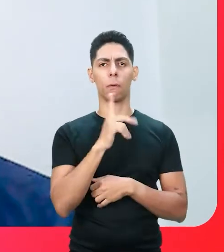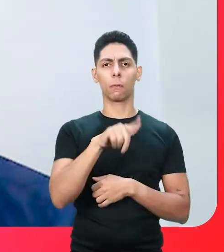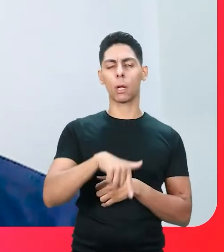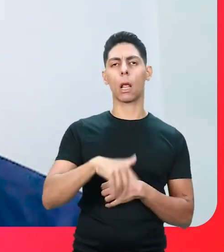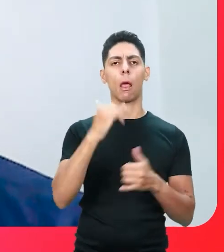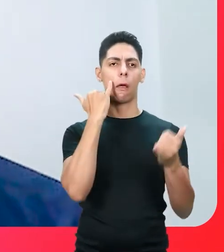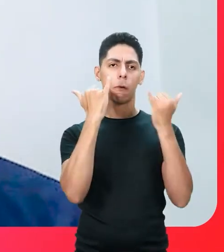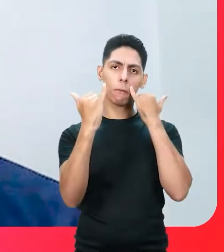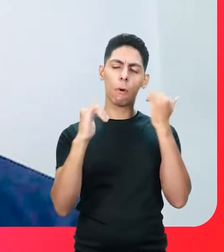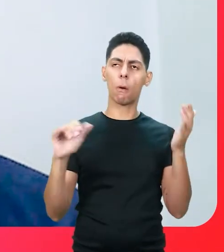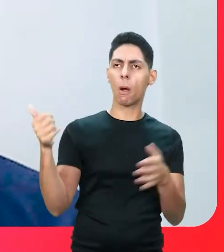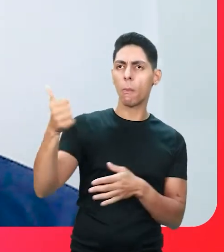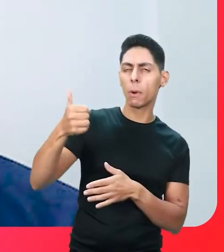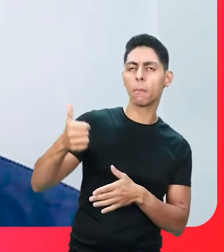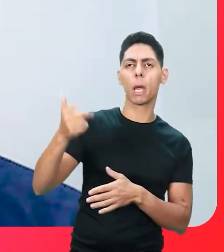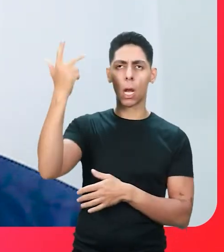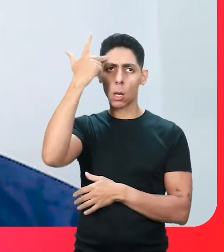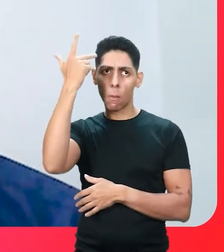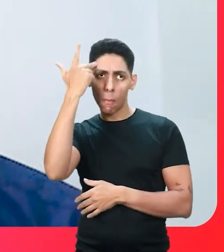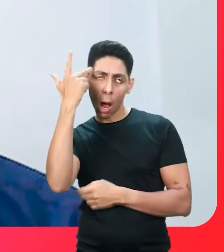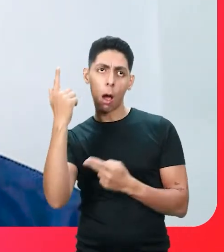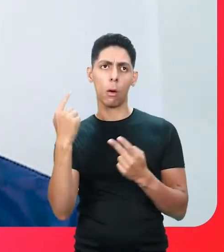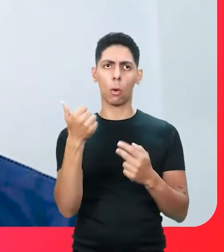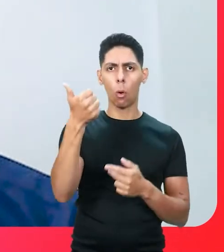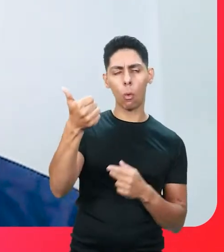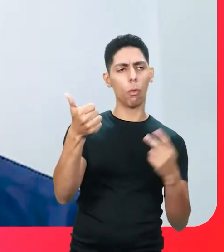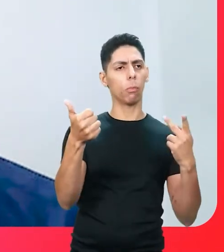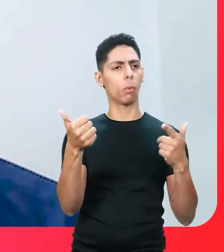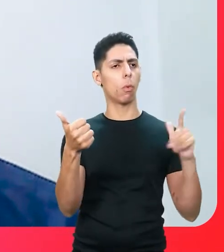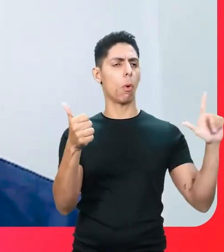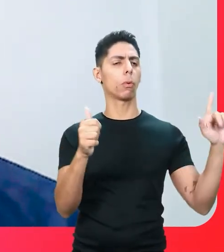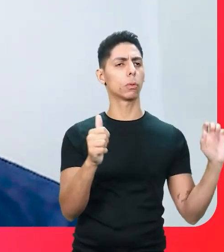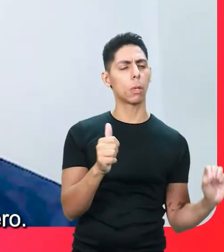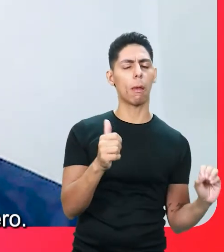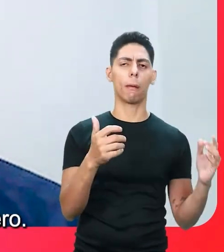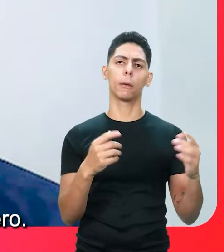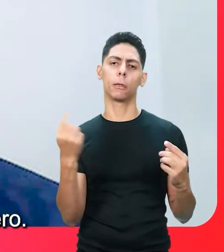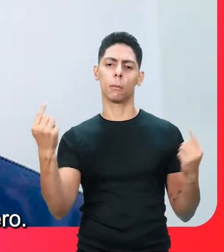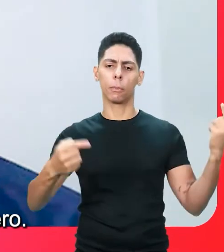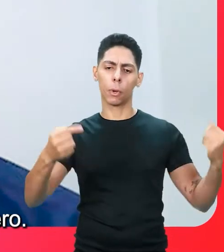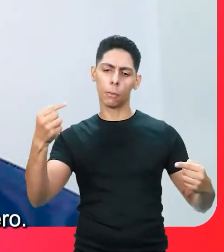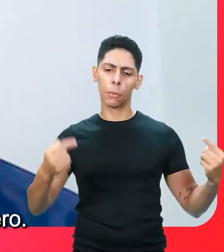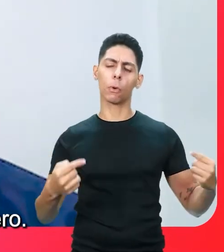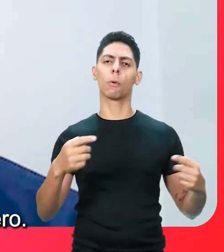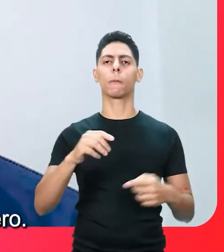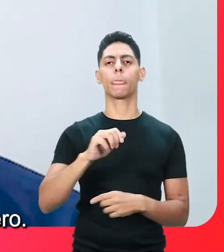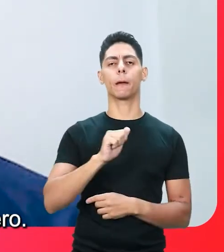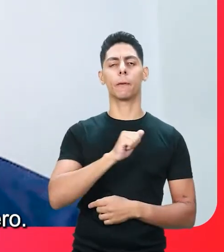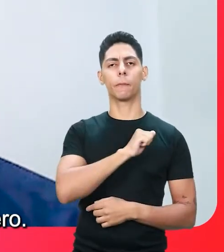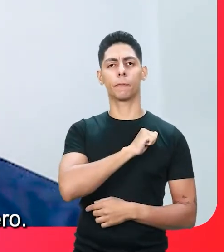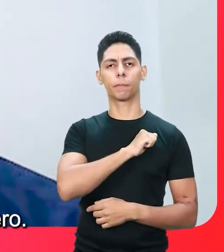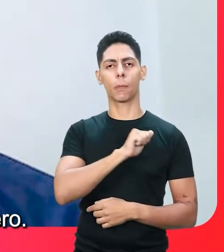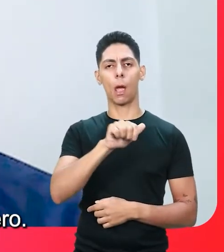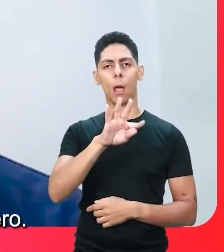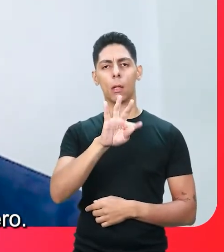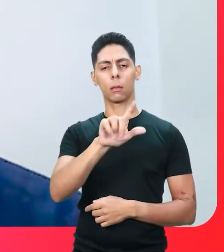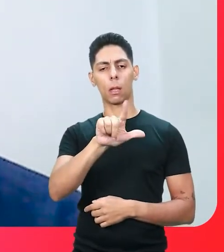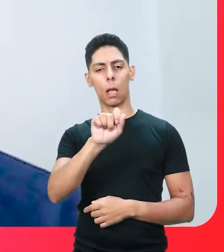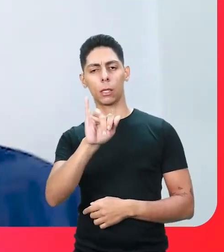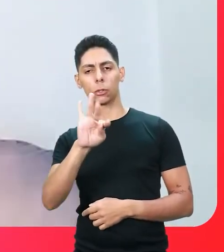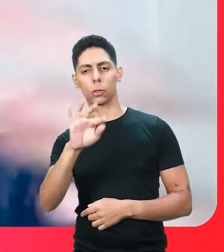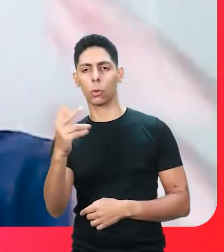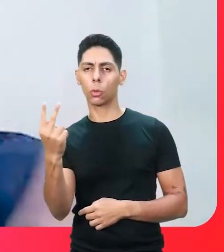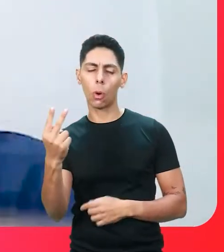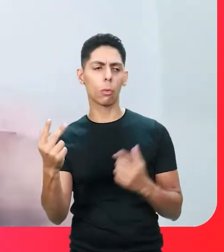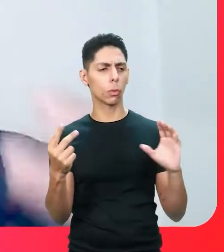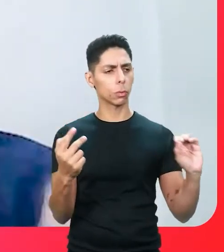Morumbi é o primeiro do São Paulo. Serginho, São Paulo 1, Palmeiras 0. No Mineirão é o segundo do Atlético. Reinaldo, Atlético 2, América Mineiro 0.